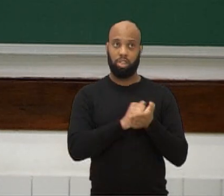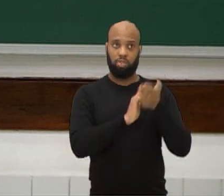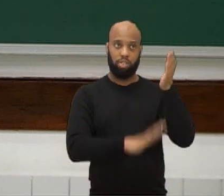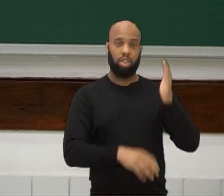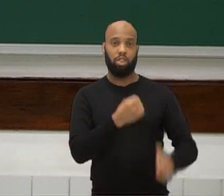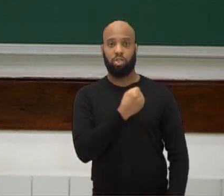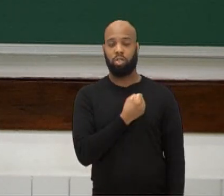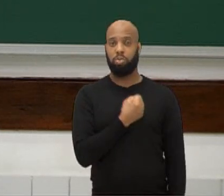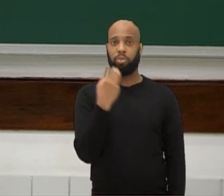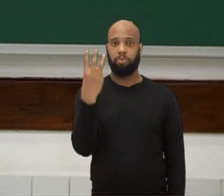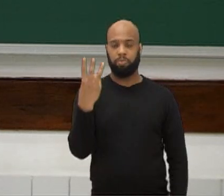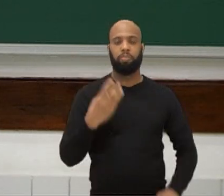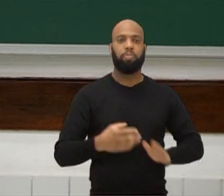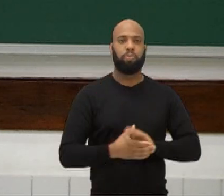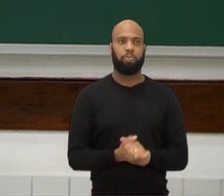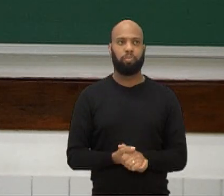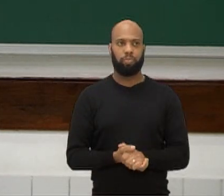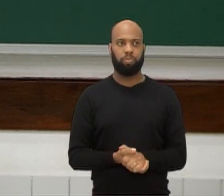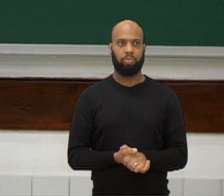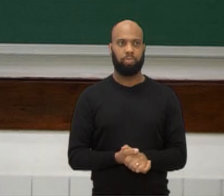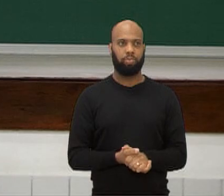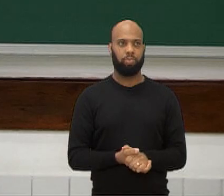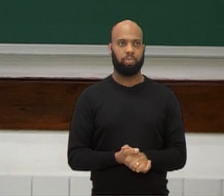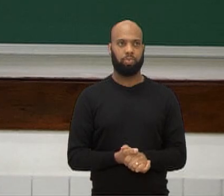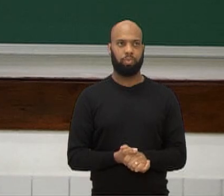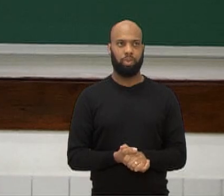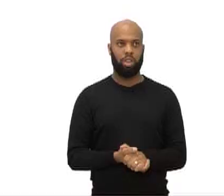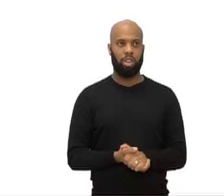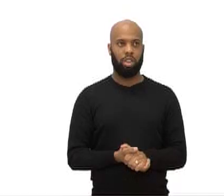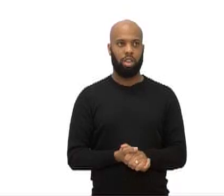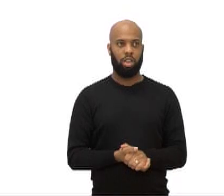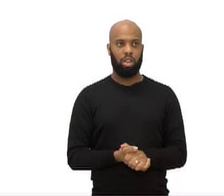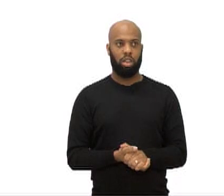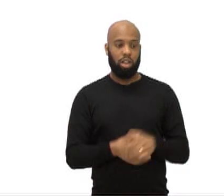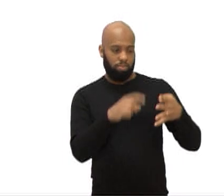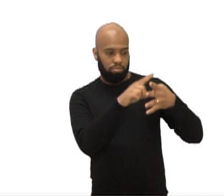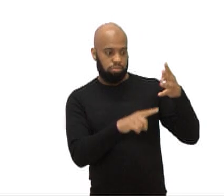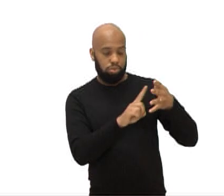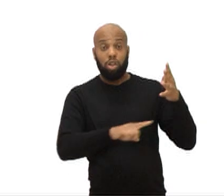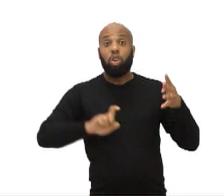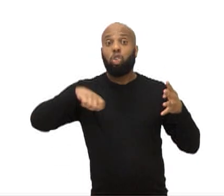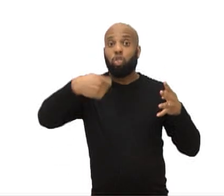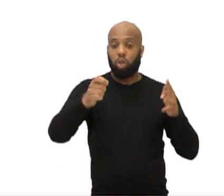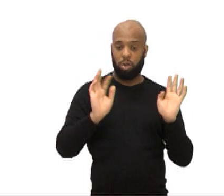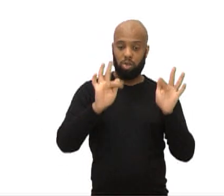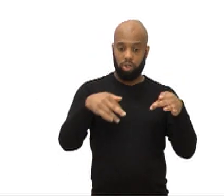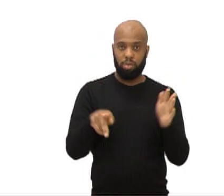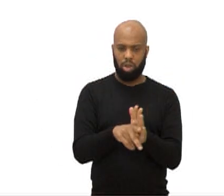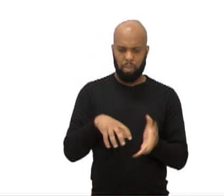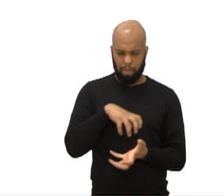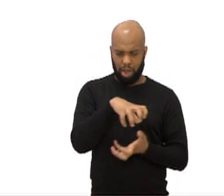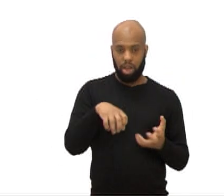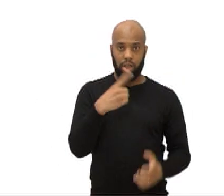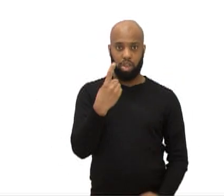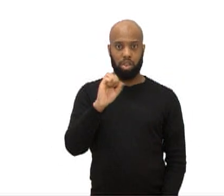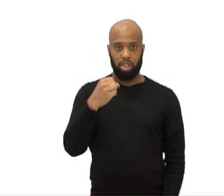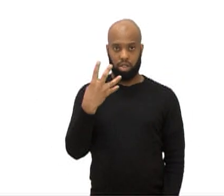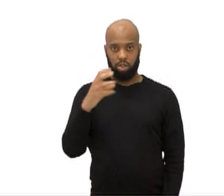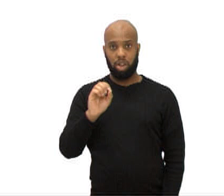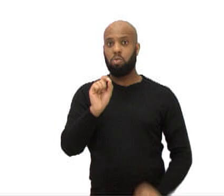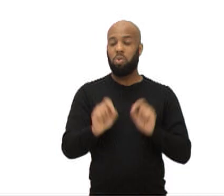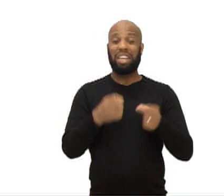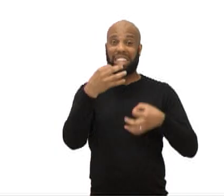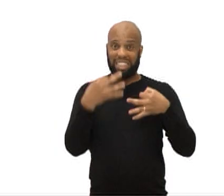E agora chegamos à atividade 3, que diz assim: sobre o fim da rebelião, cabanagem, em 1840 é correto